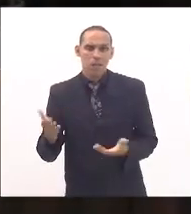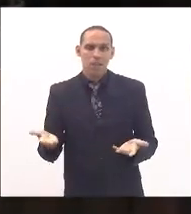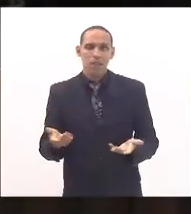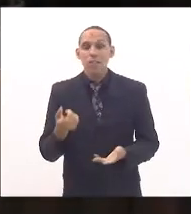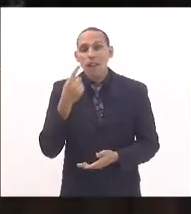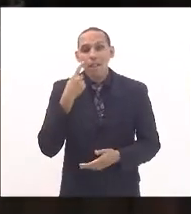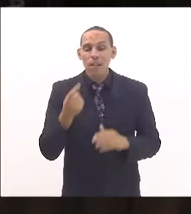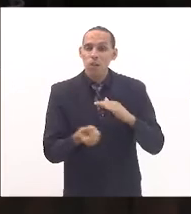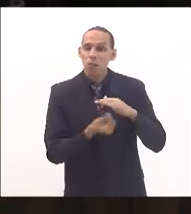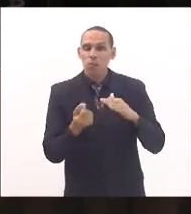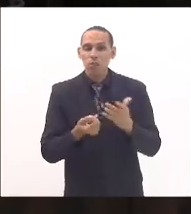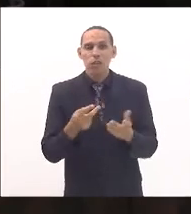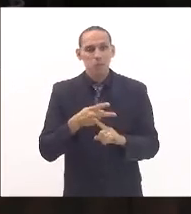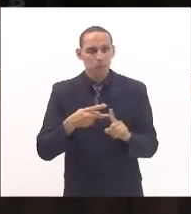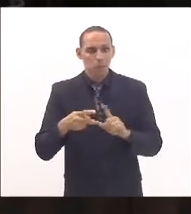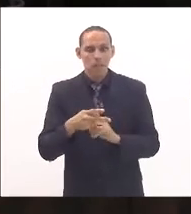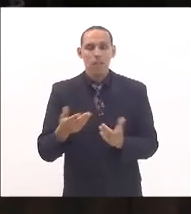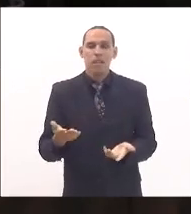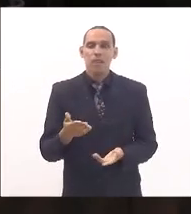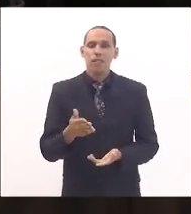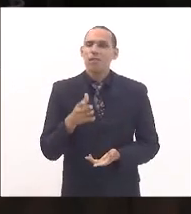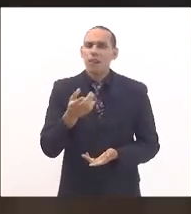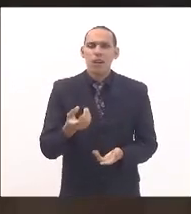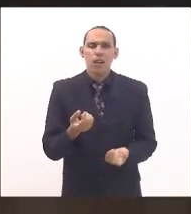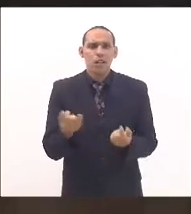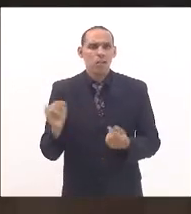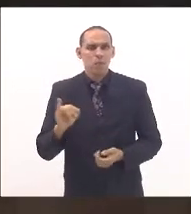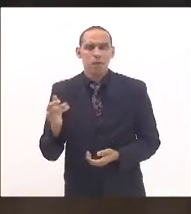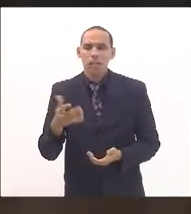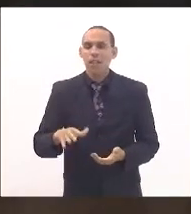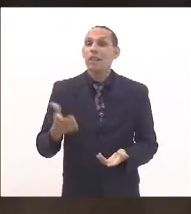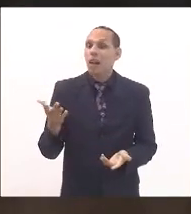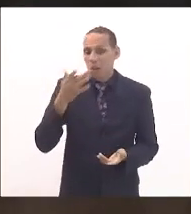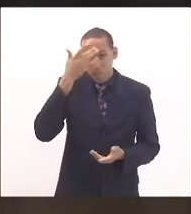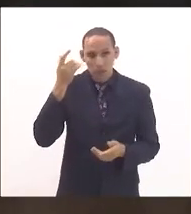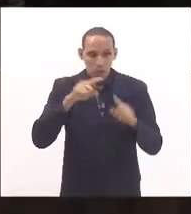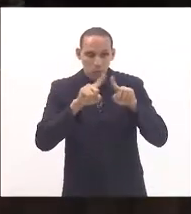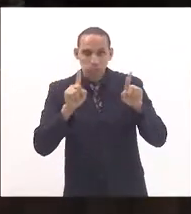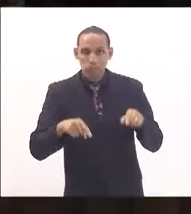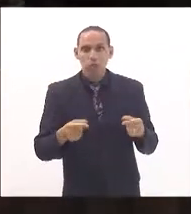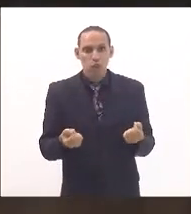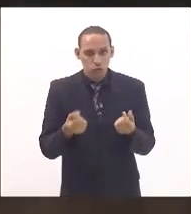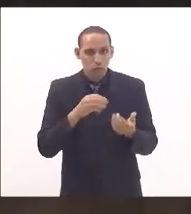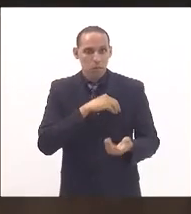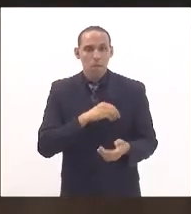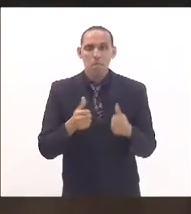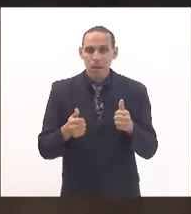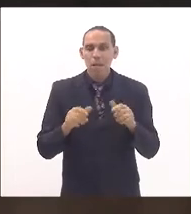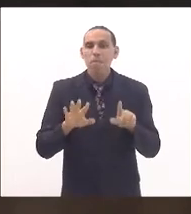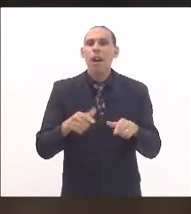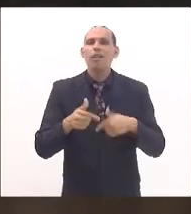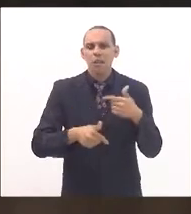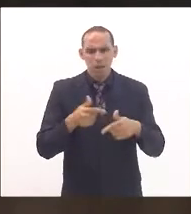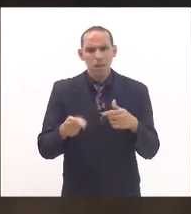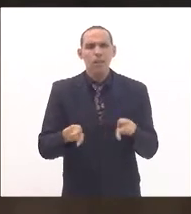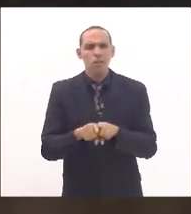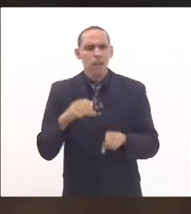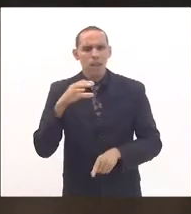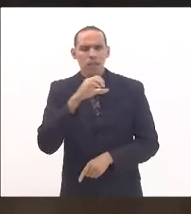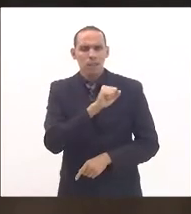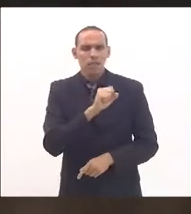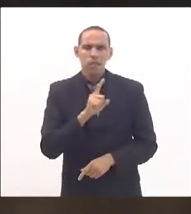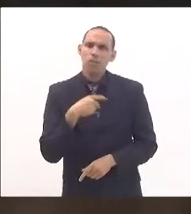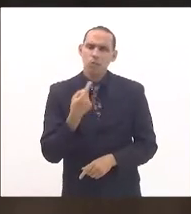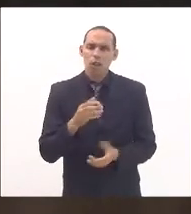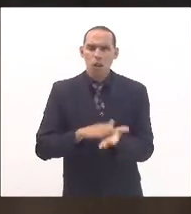imposto no Estado. Que remunera Vossa Excelência. Não, eu acho que o servidor tem que ganhar bem. A diferença é que o servidor também tem que trabalhar com eficiência. É isso que a